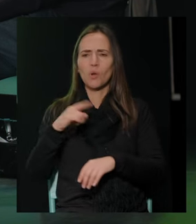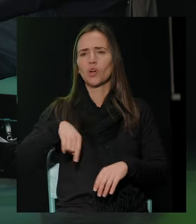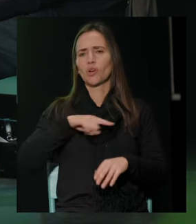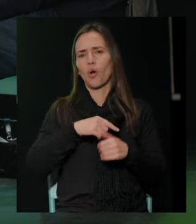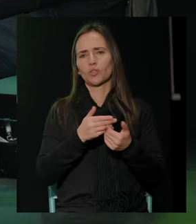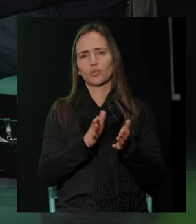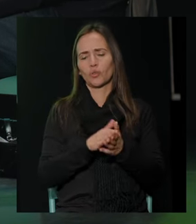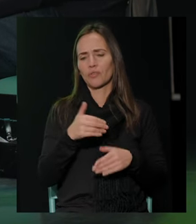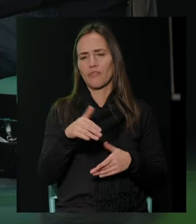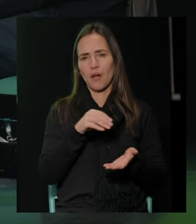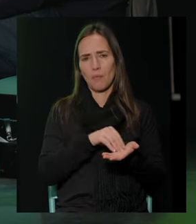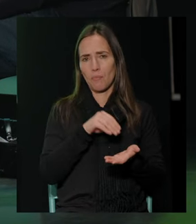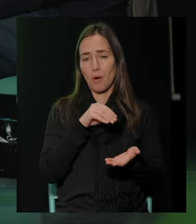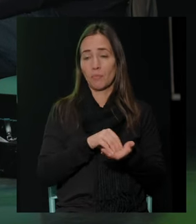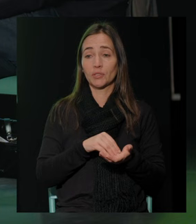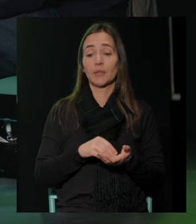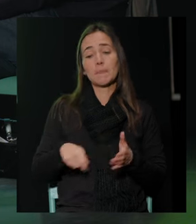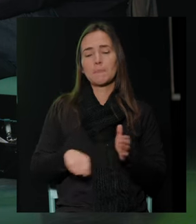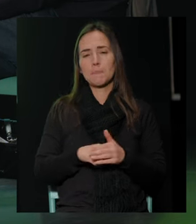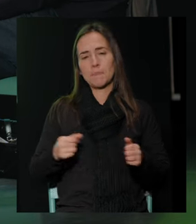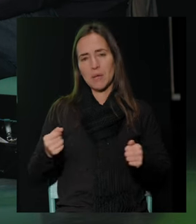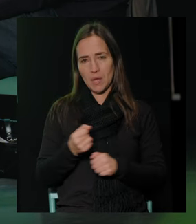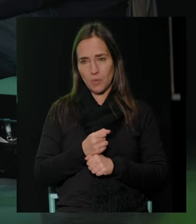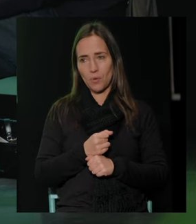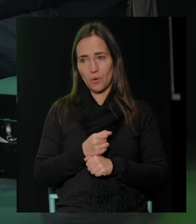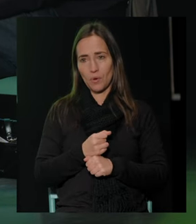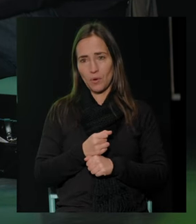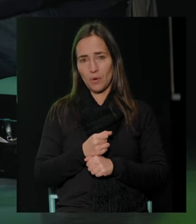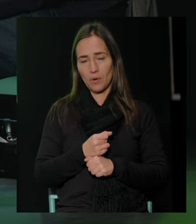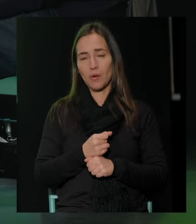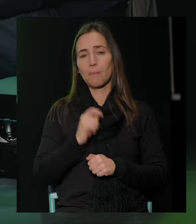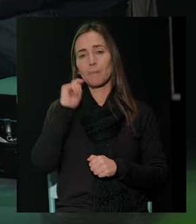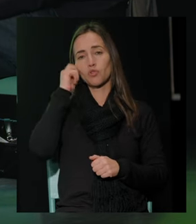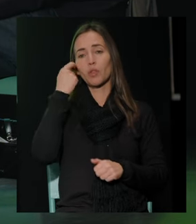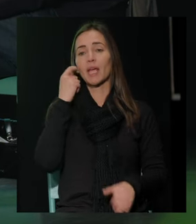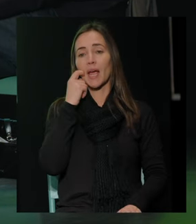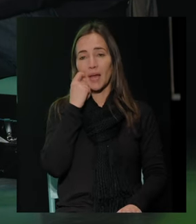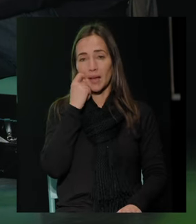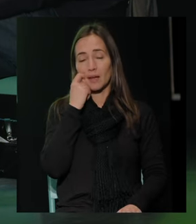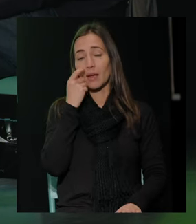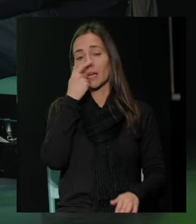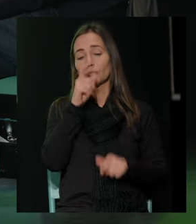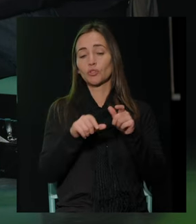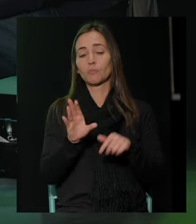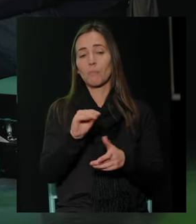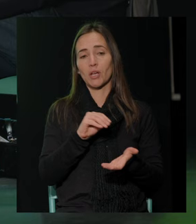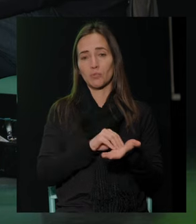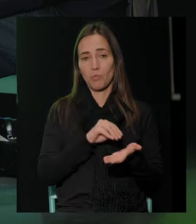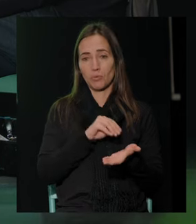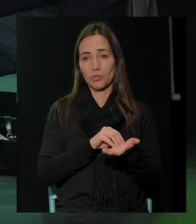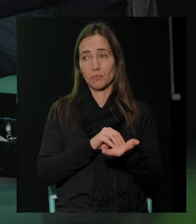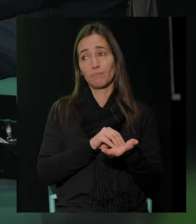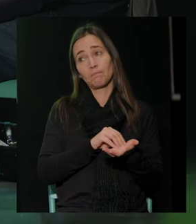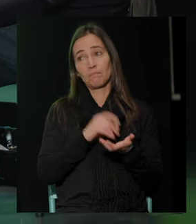pobres. Portanto, ameaçar com esse papão da questão de quem será prejudicado serão os mais pobres. Parece que provavelmente